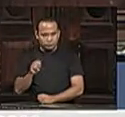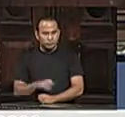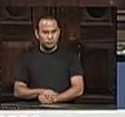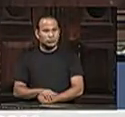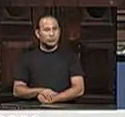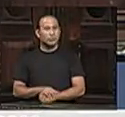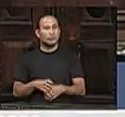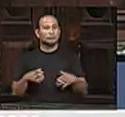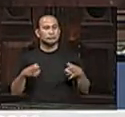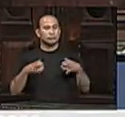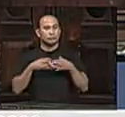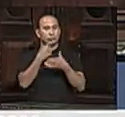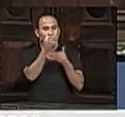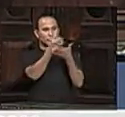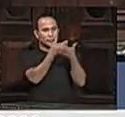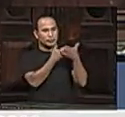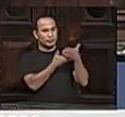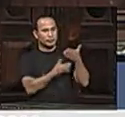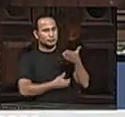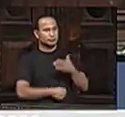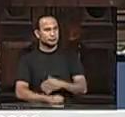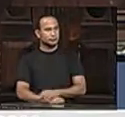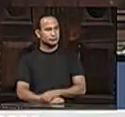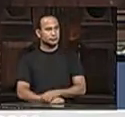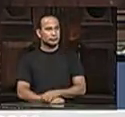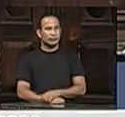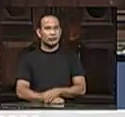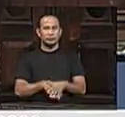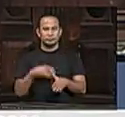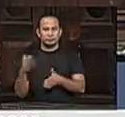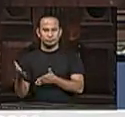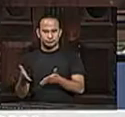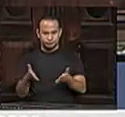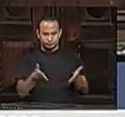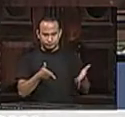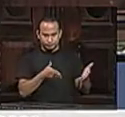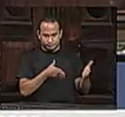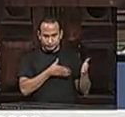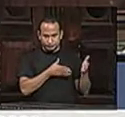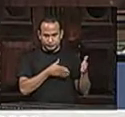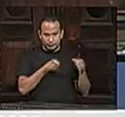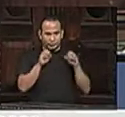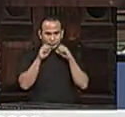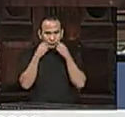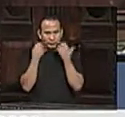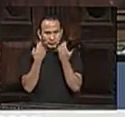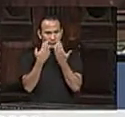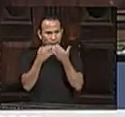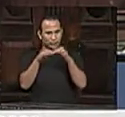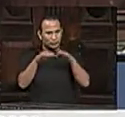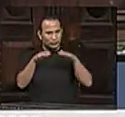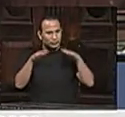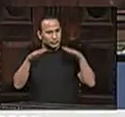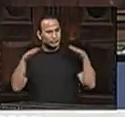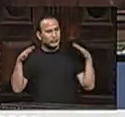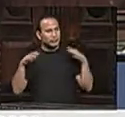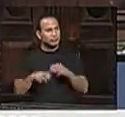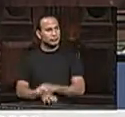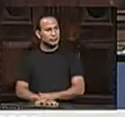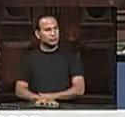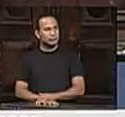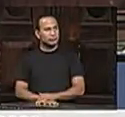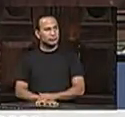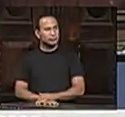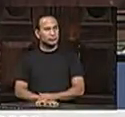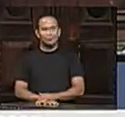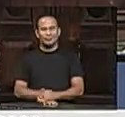de Orçamento. E trago aqui ao plenário, para começar a dividir com as senhoras e senhores deputados, algumas das